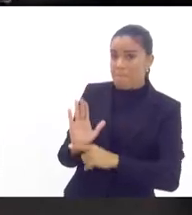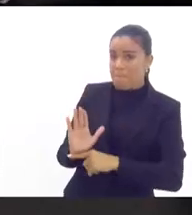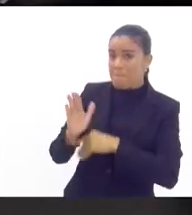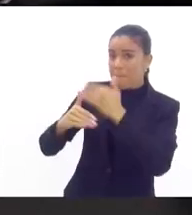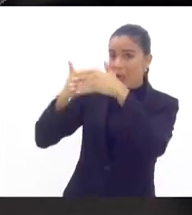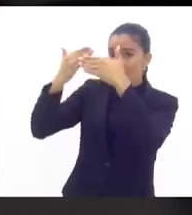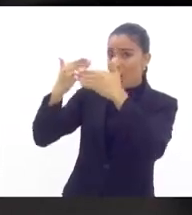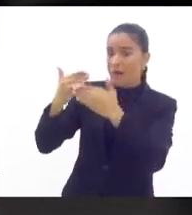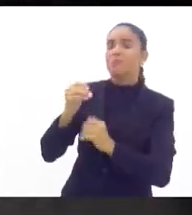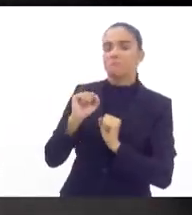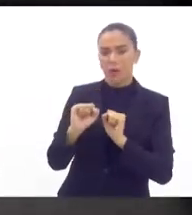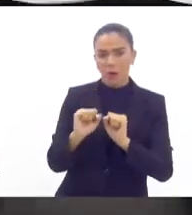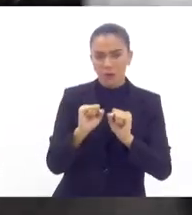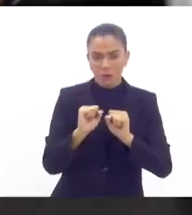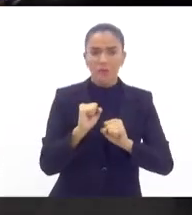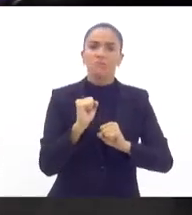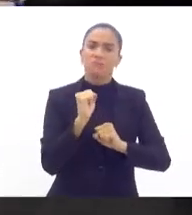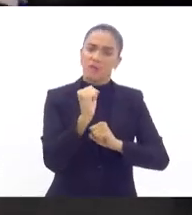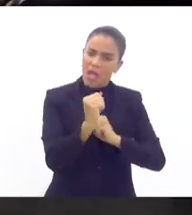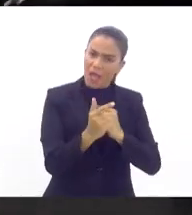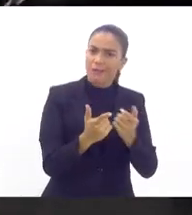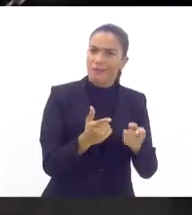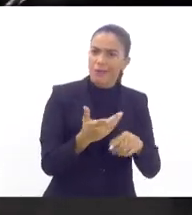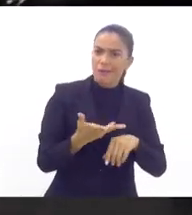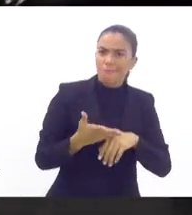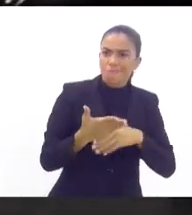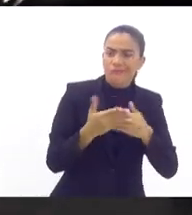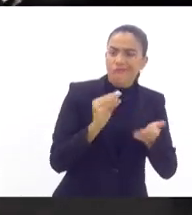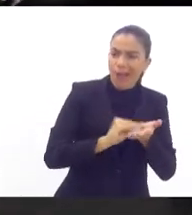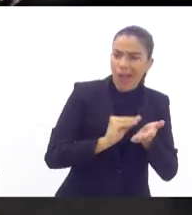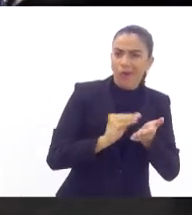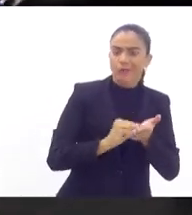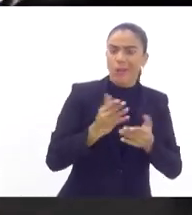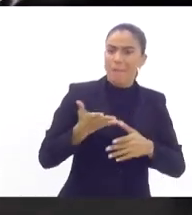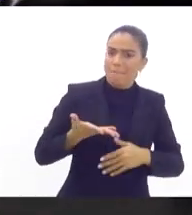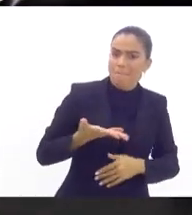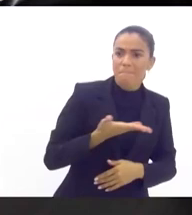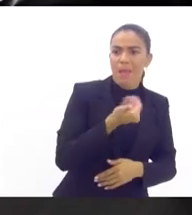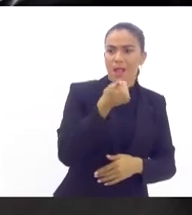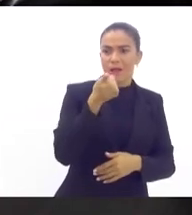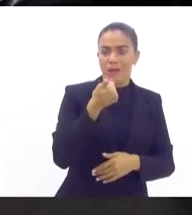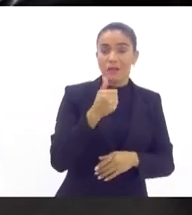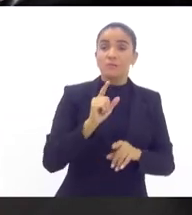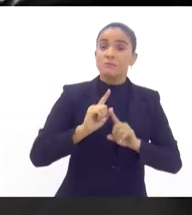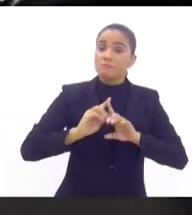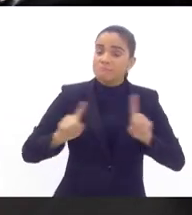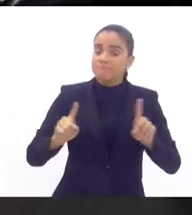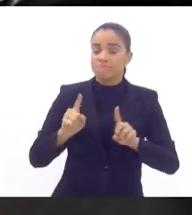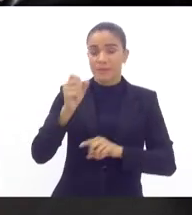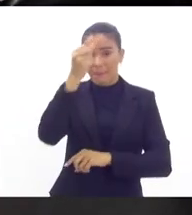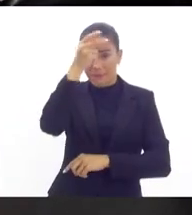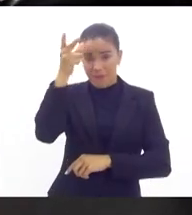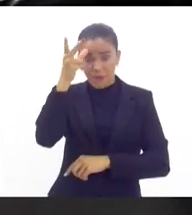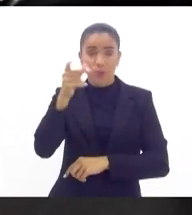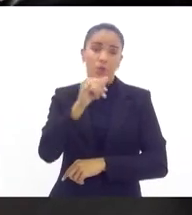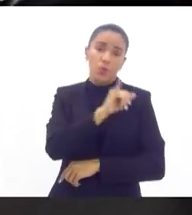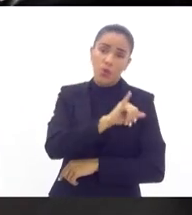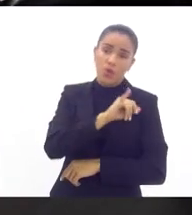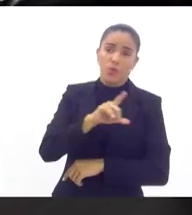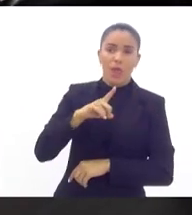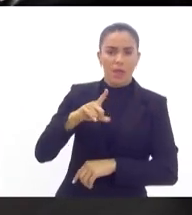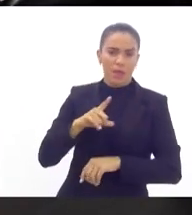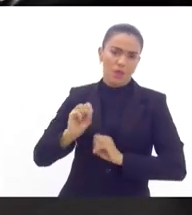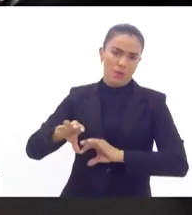tem muito avançar tem muito avançar não tem dúvida disso mas a cidade do Rio de Janeiro por exemplo já tem uma capacidade instalada na